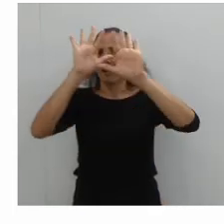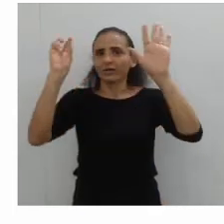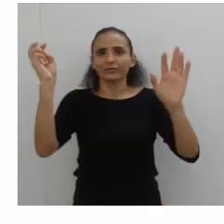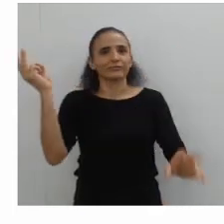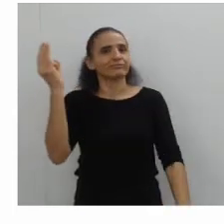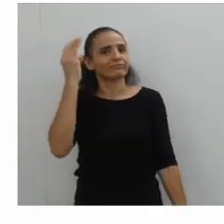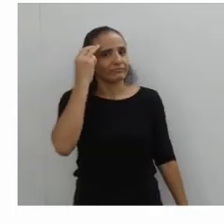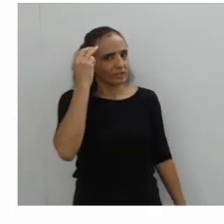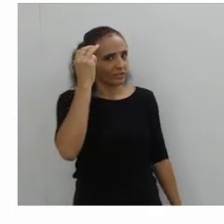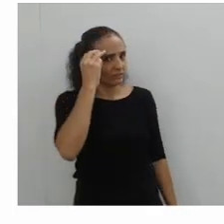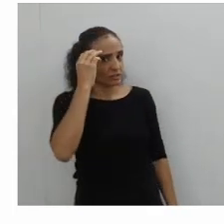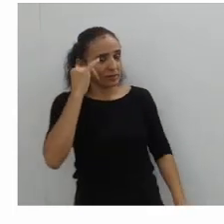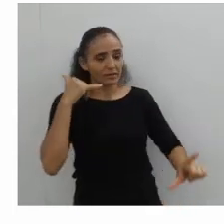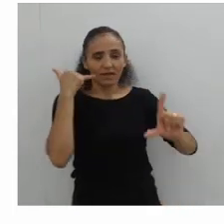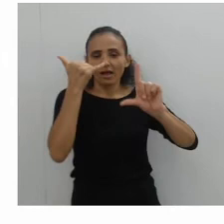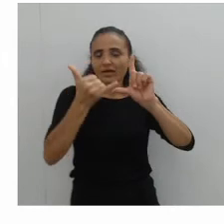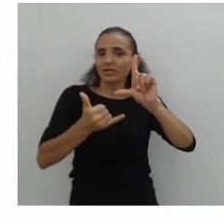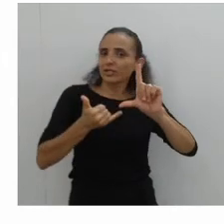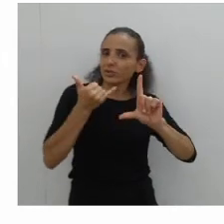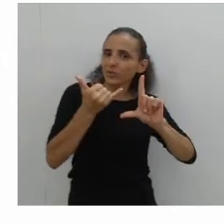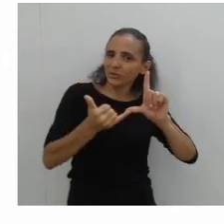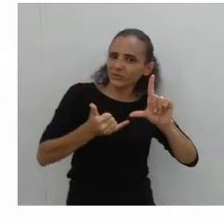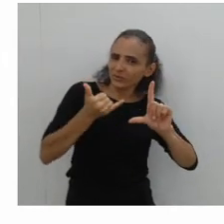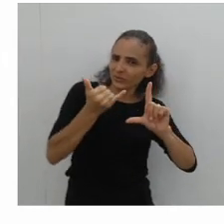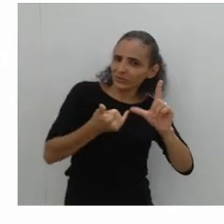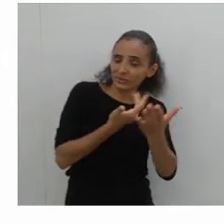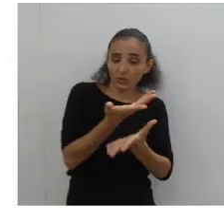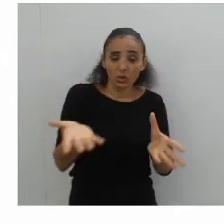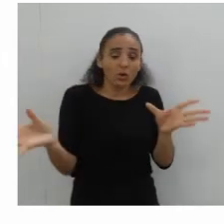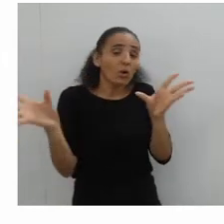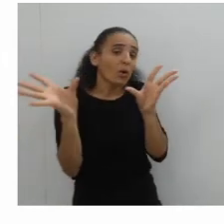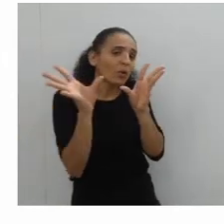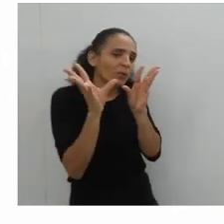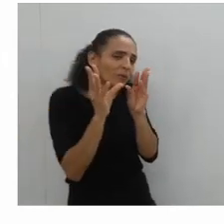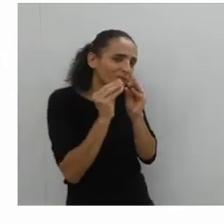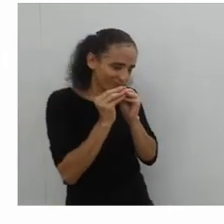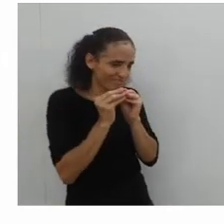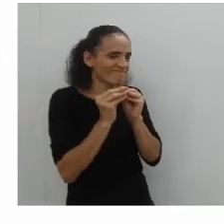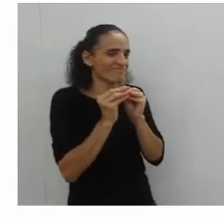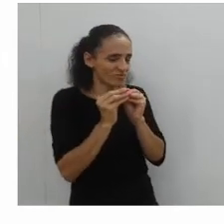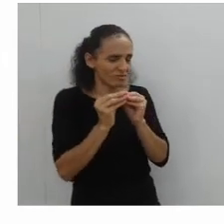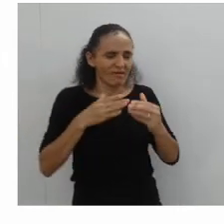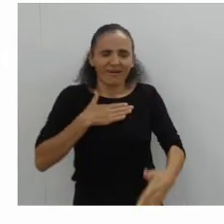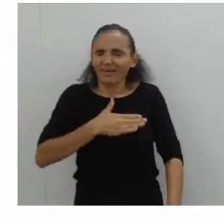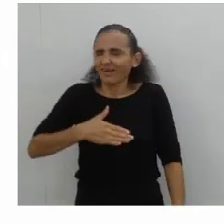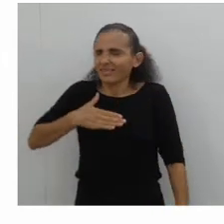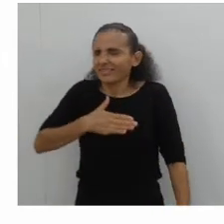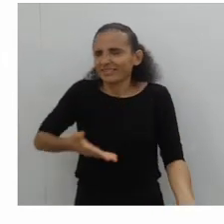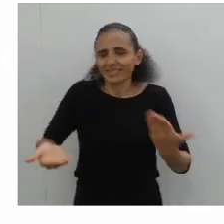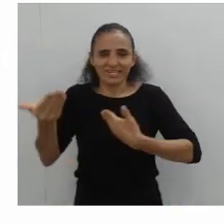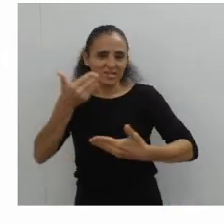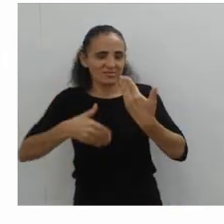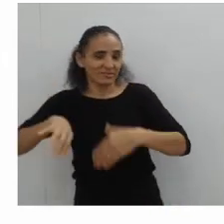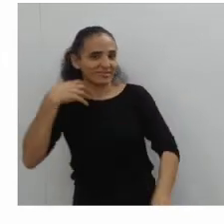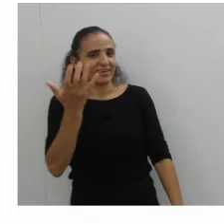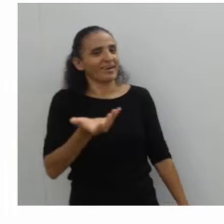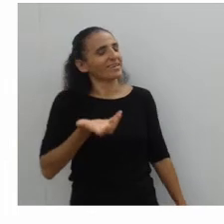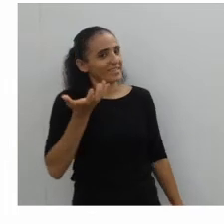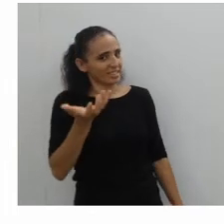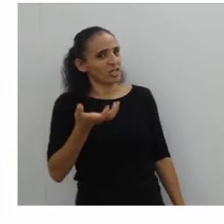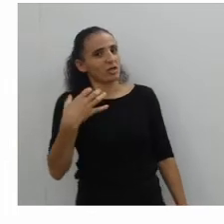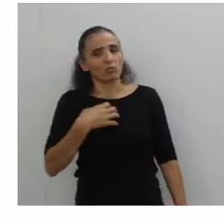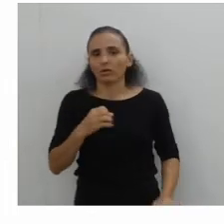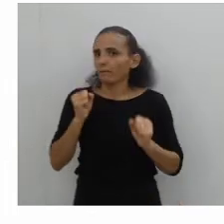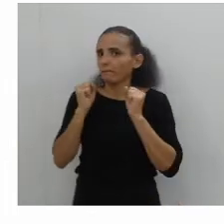O que é a ludicidade? É justamente, em resumo, quando a gente faz o que a gente gosta porque nós queremos, né? Porque